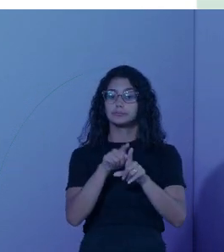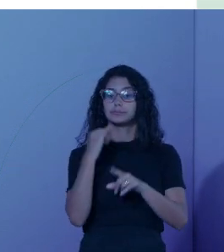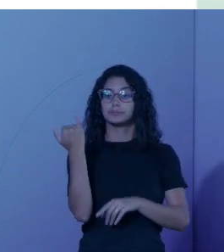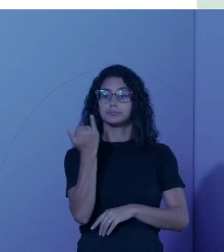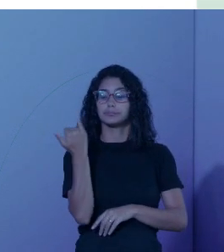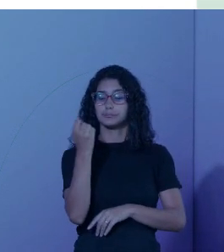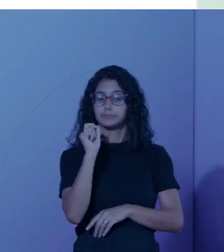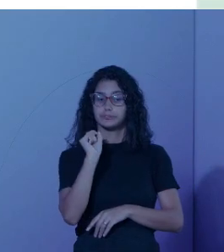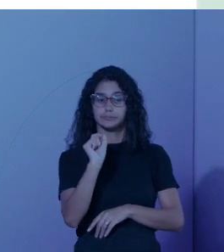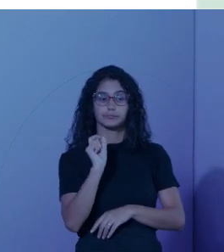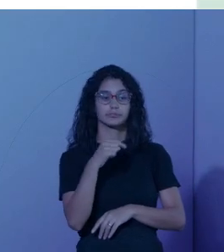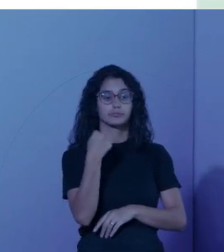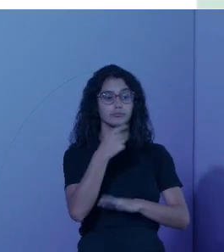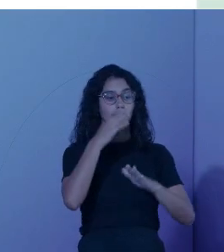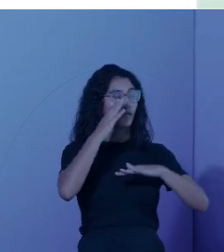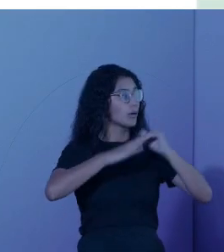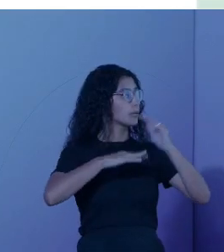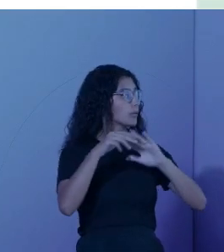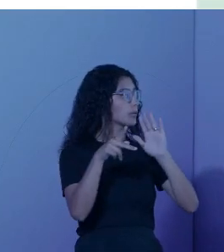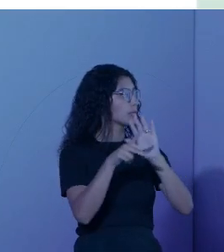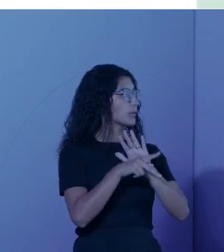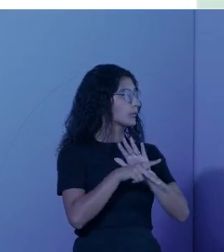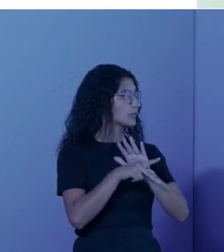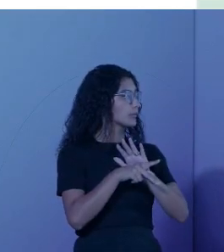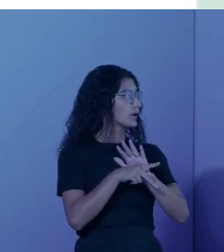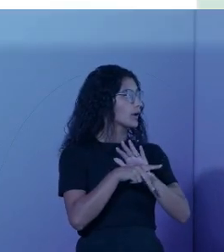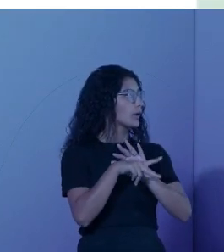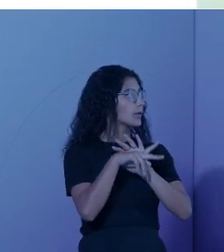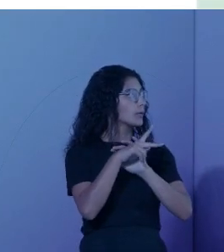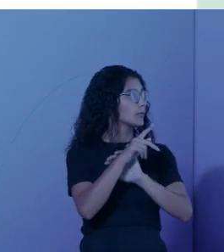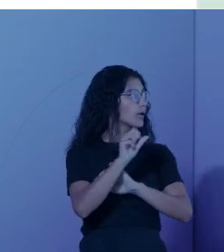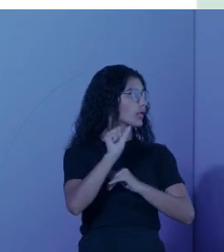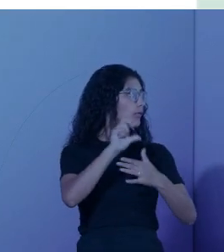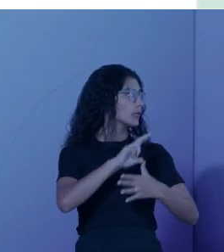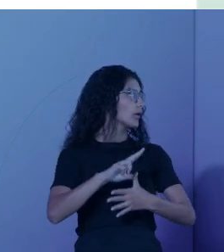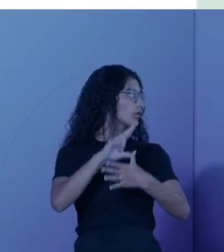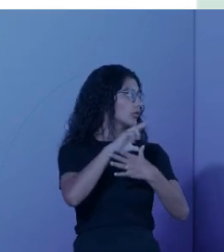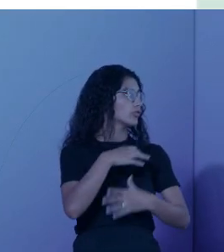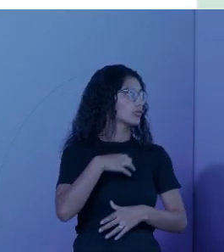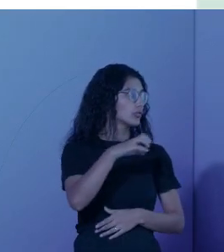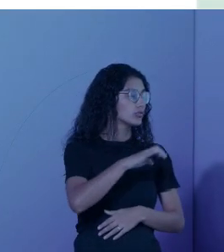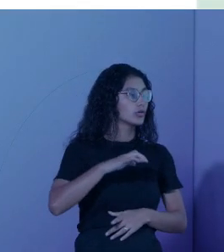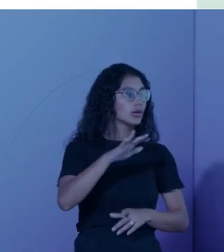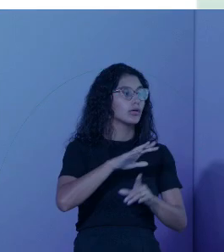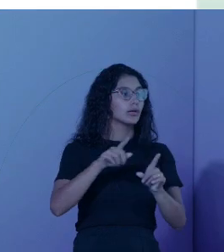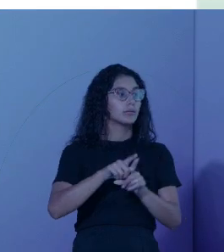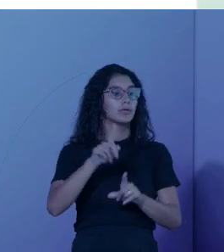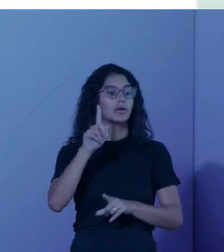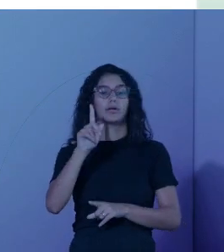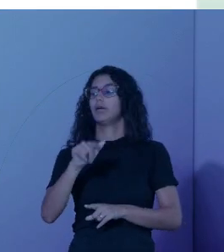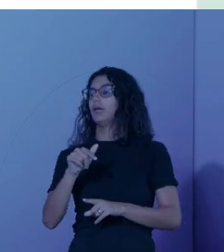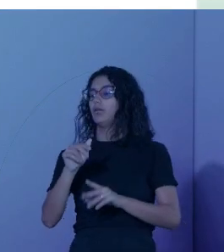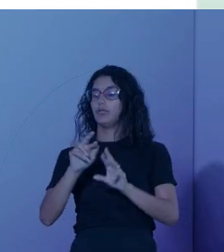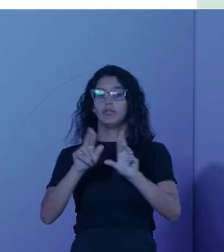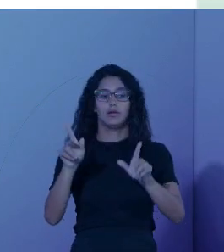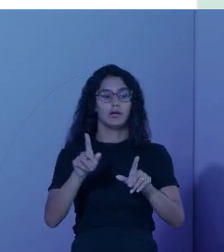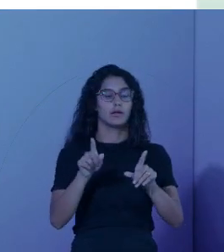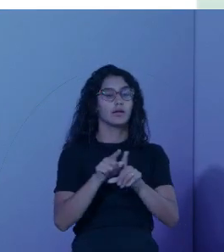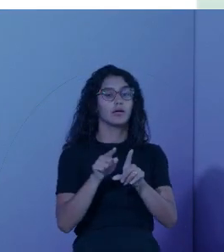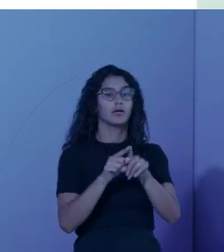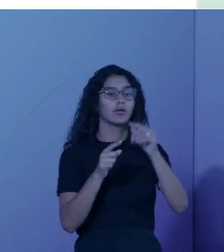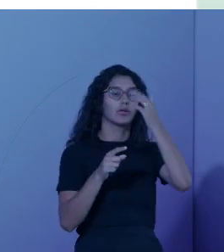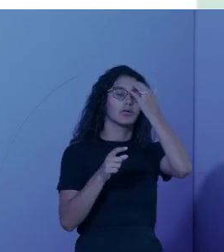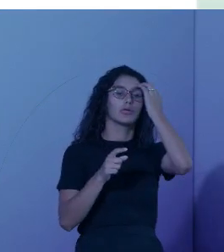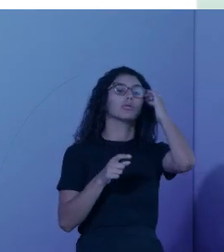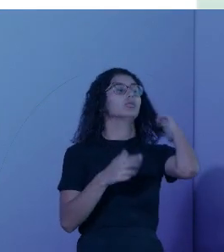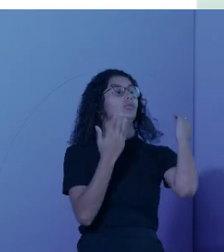é que as nossas agências de ATS da América Latina, de forma geral, eles não têm guidelines. E daí, muitos dos